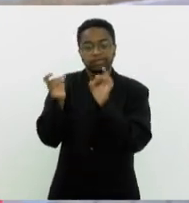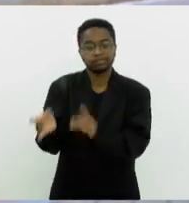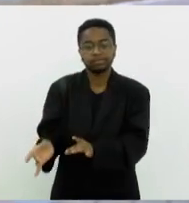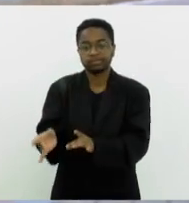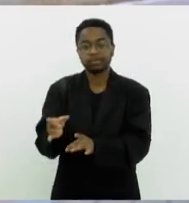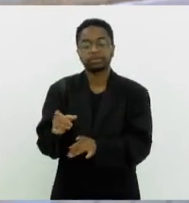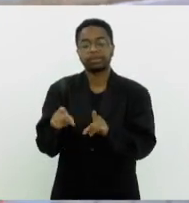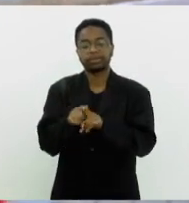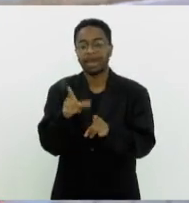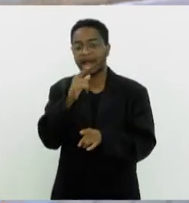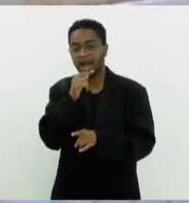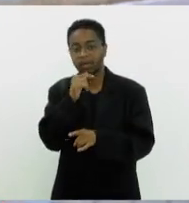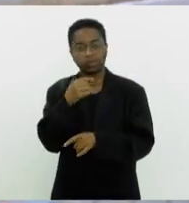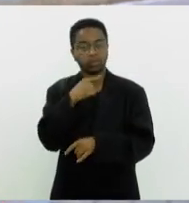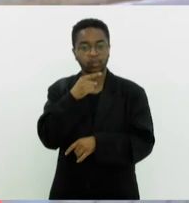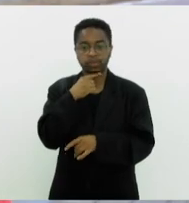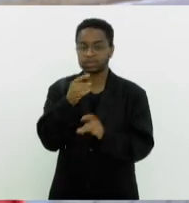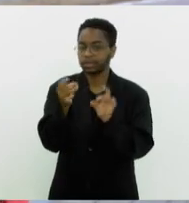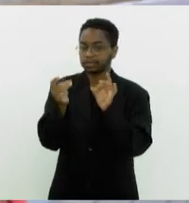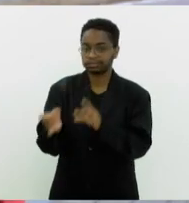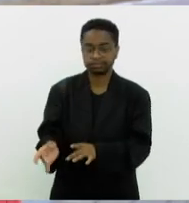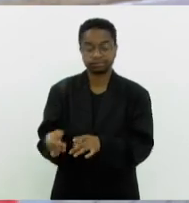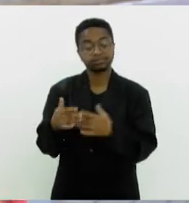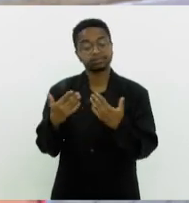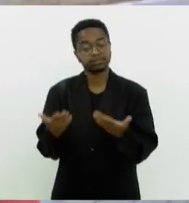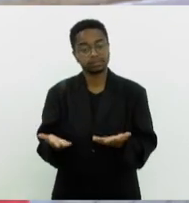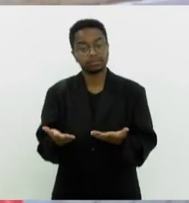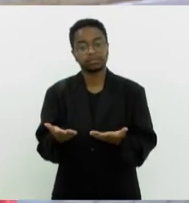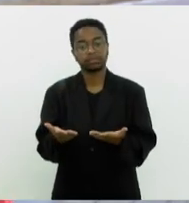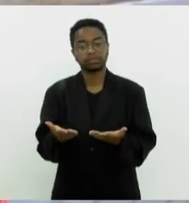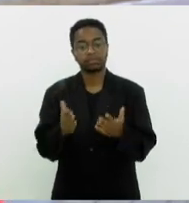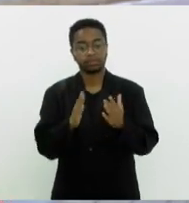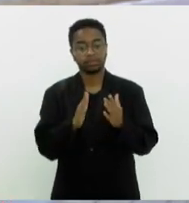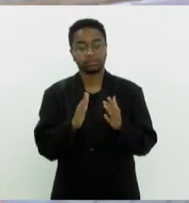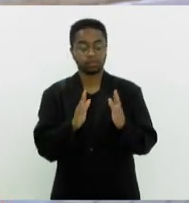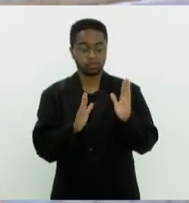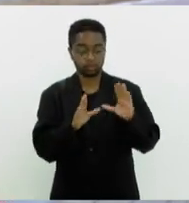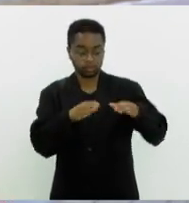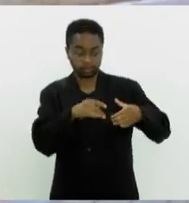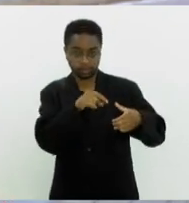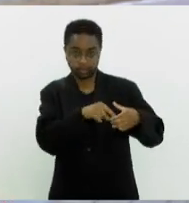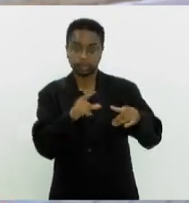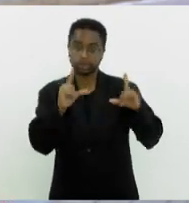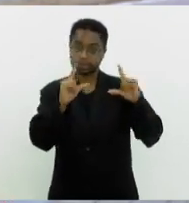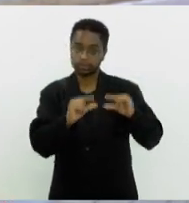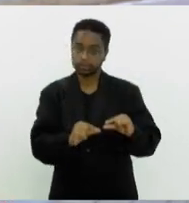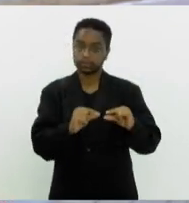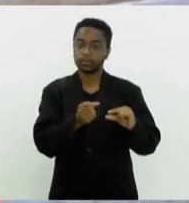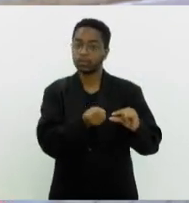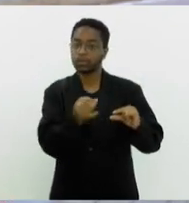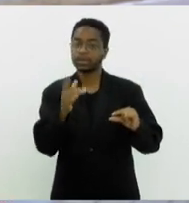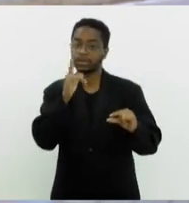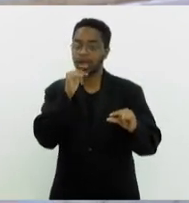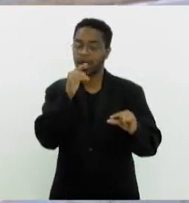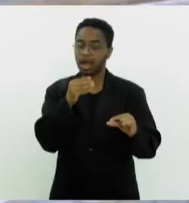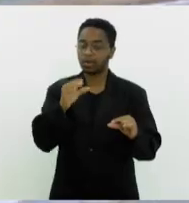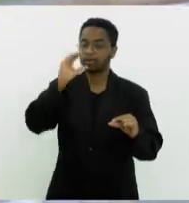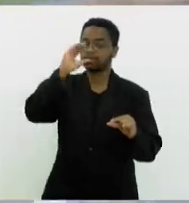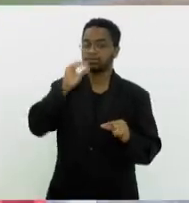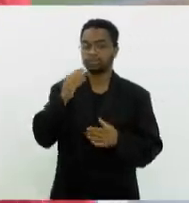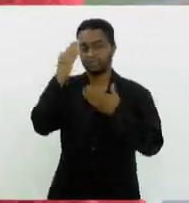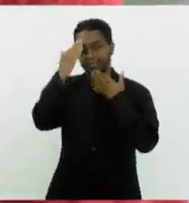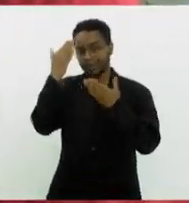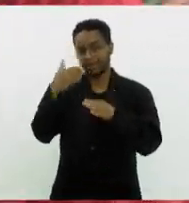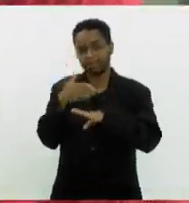o líquido que você consome diariamente. Então, nesse caso, você reduz a quantidade de líquidos diários. Obrigado